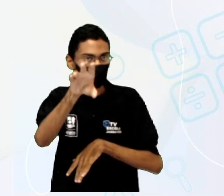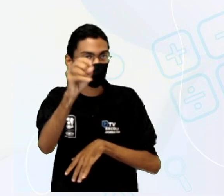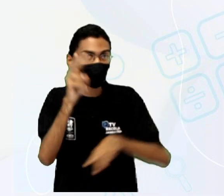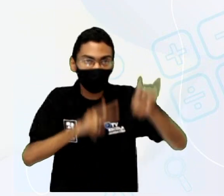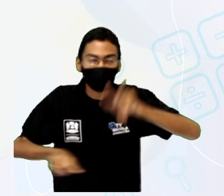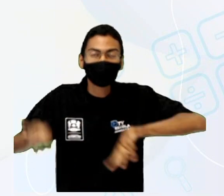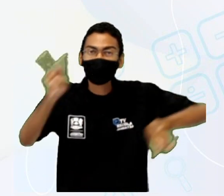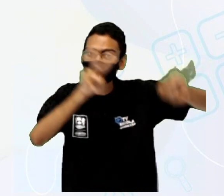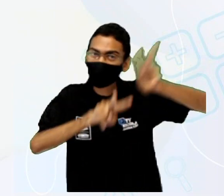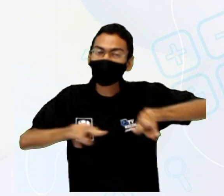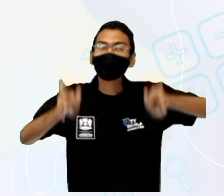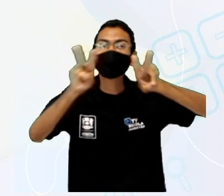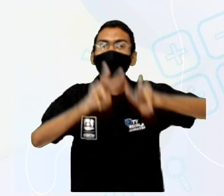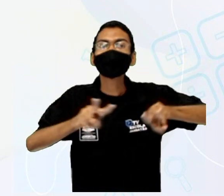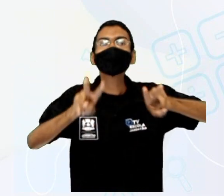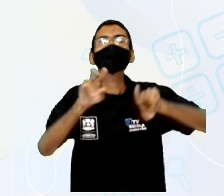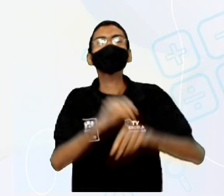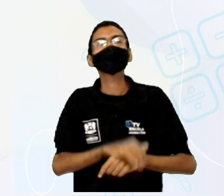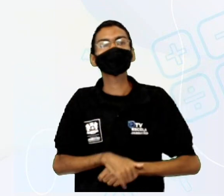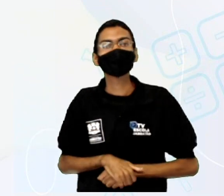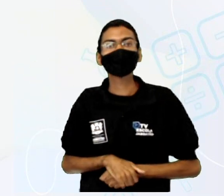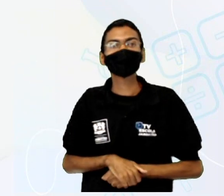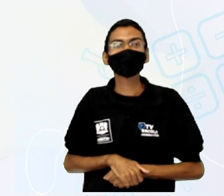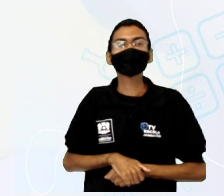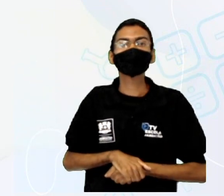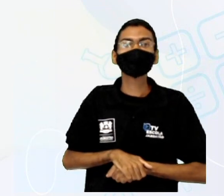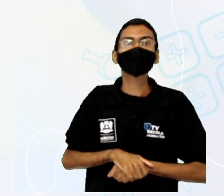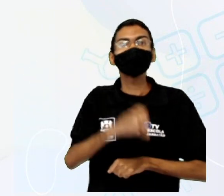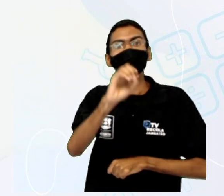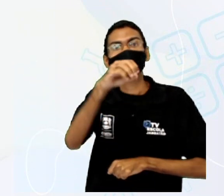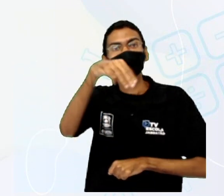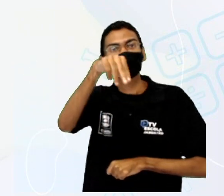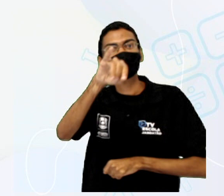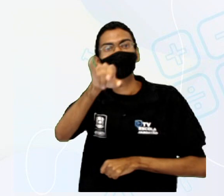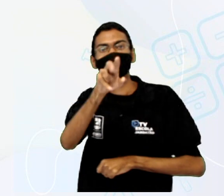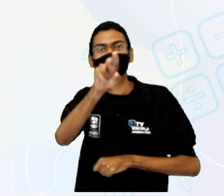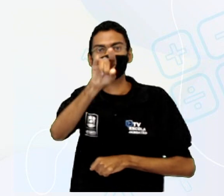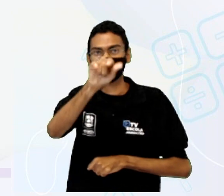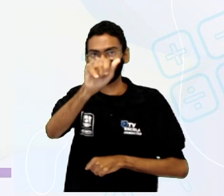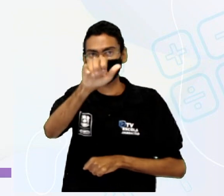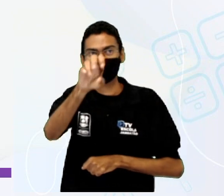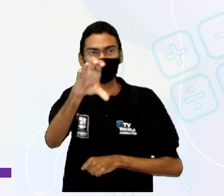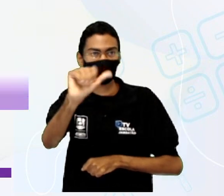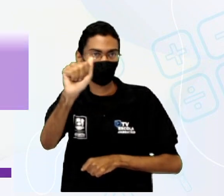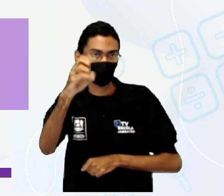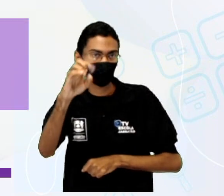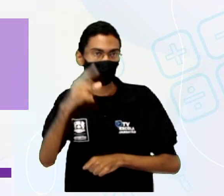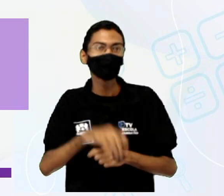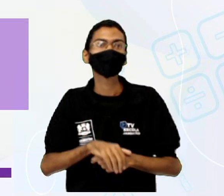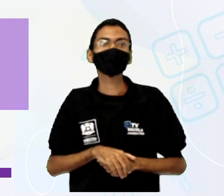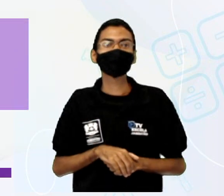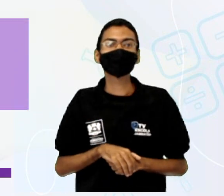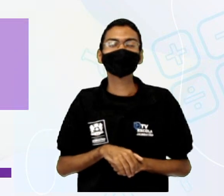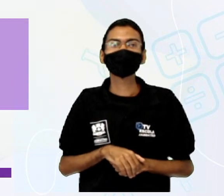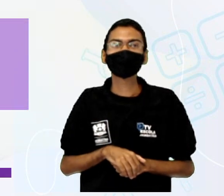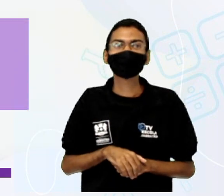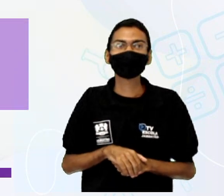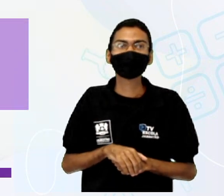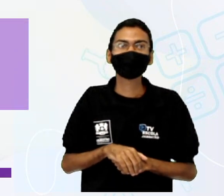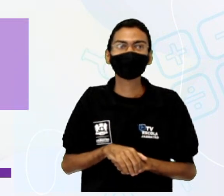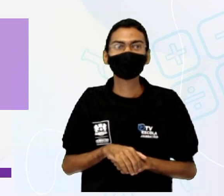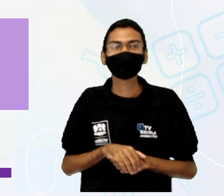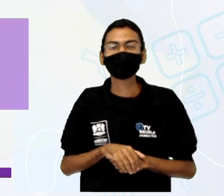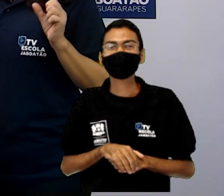observar nesta conjugação? Que no singular vai ficar was e no plural vai ficar